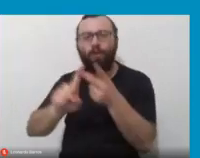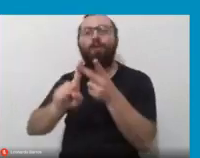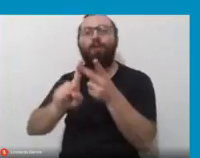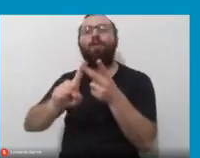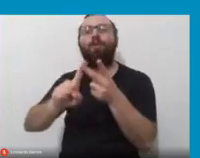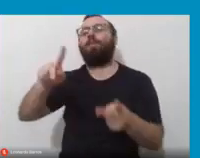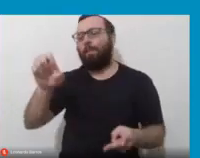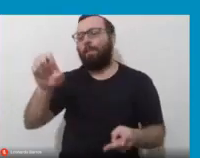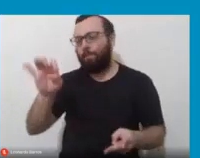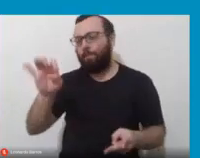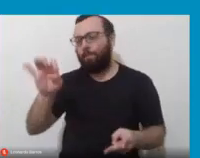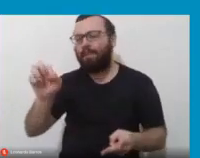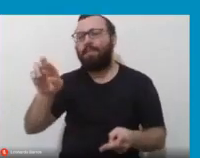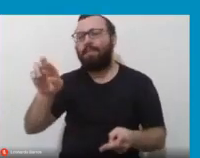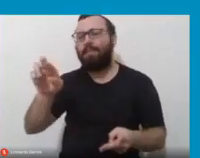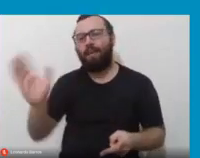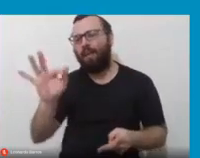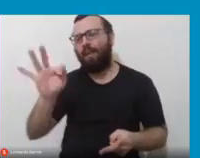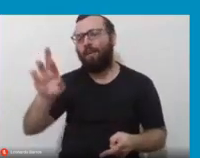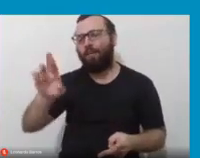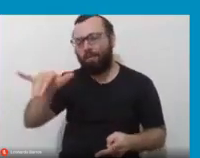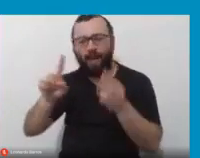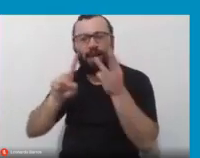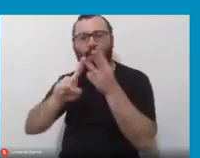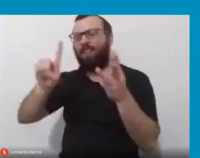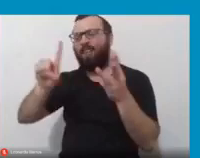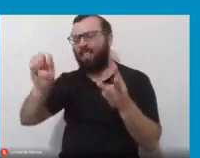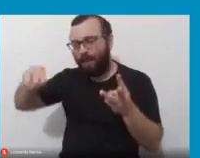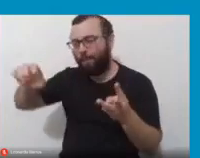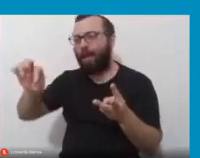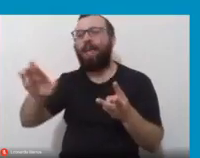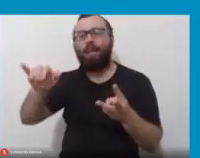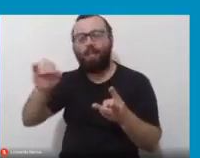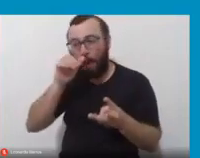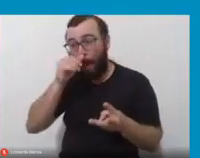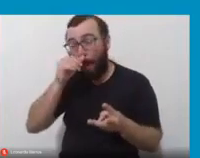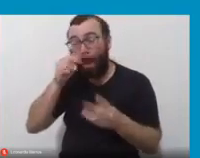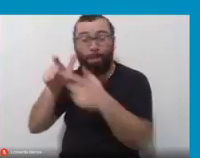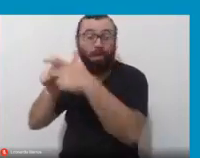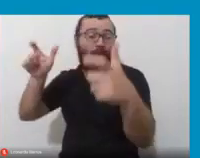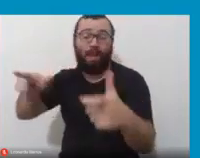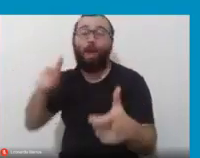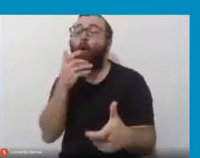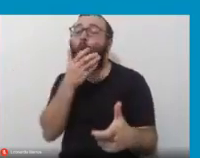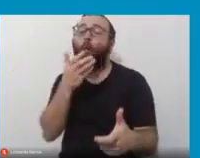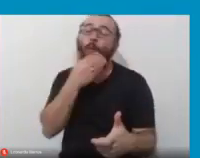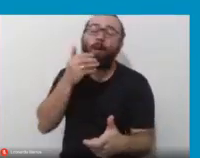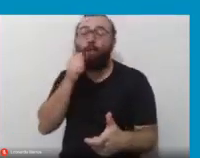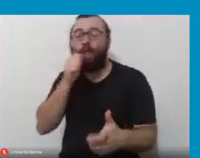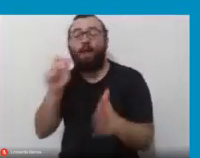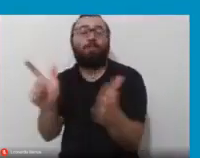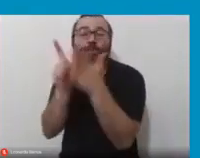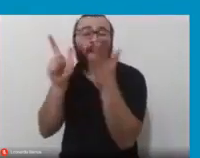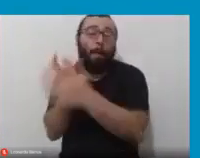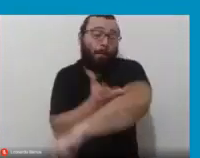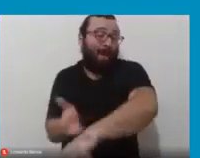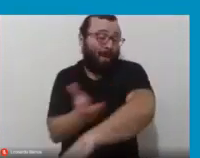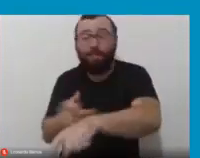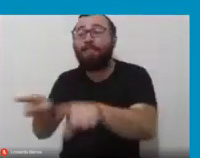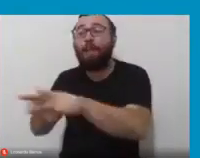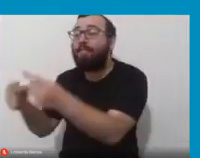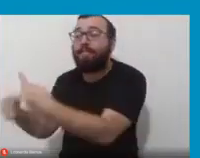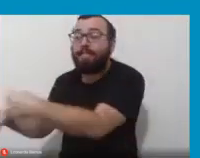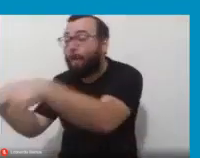Demetrio Magnoli, né? A maioria é branca, os jornalistas brancos, e os debates que se fazem sobre racismo também incluem brancos, apesar de que eles